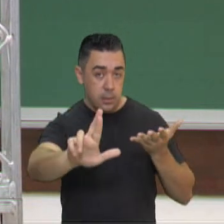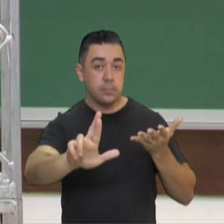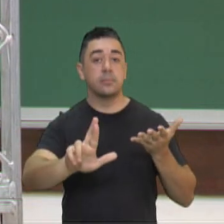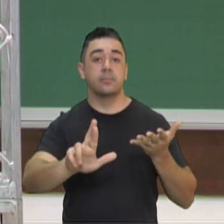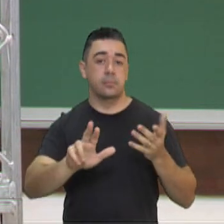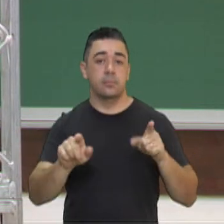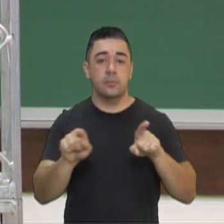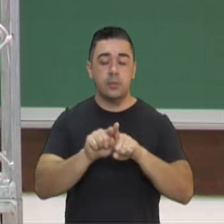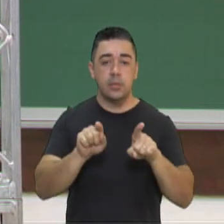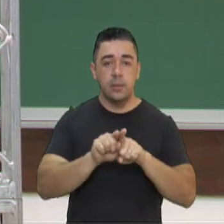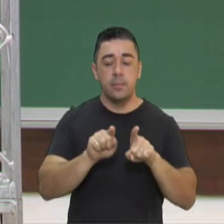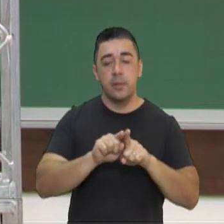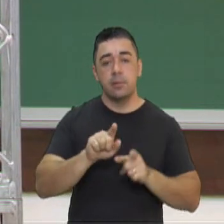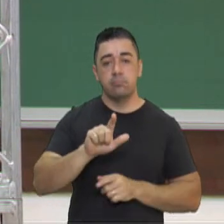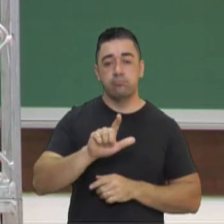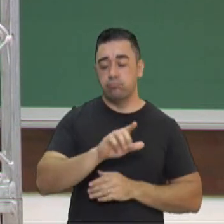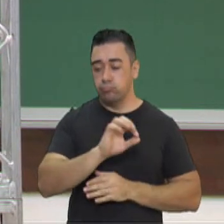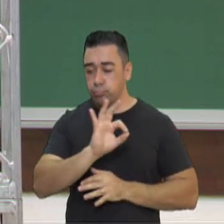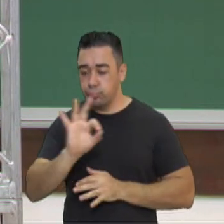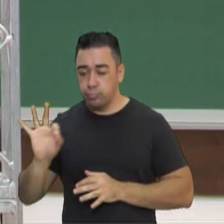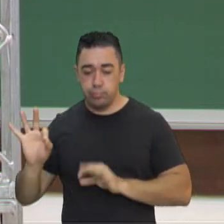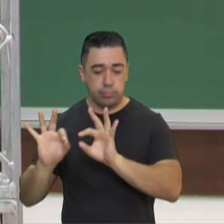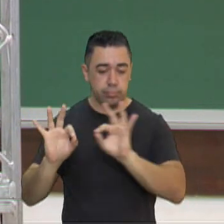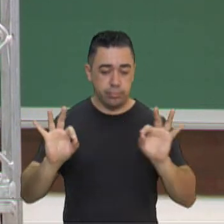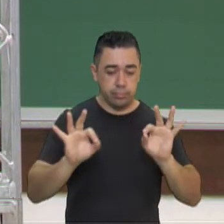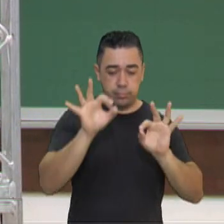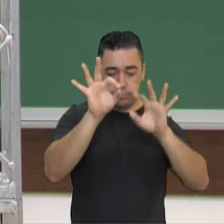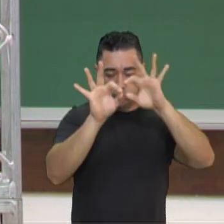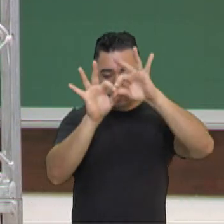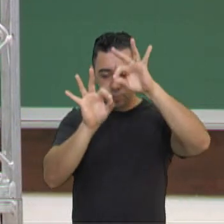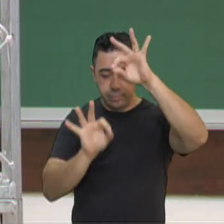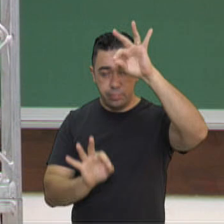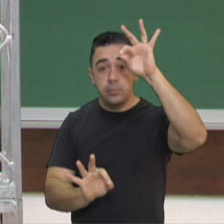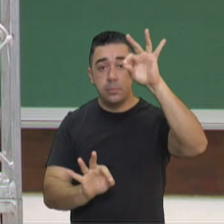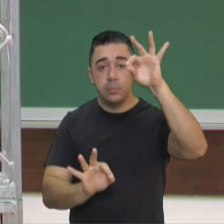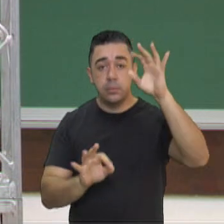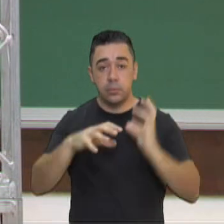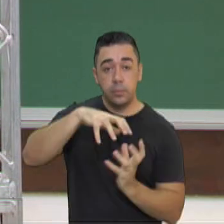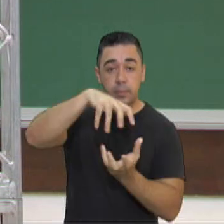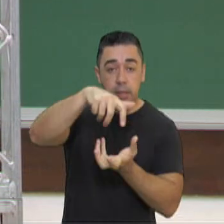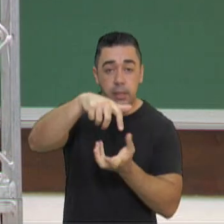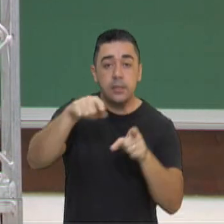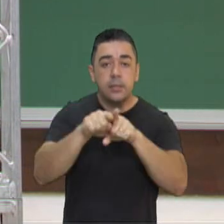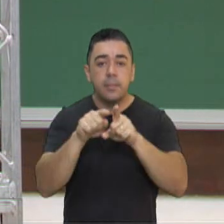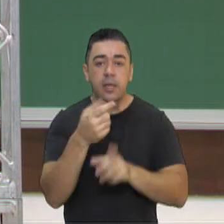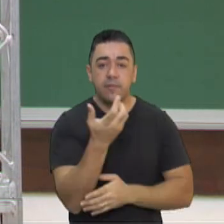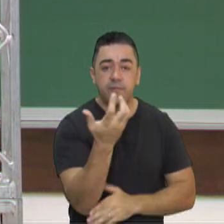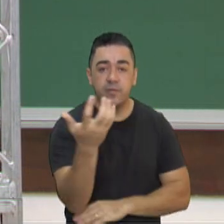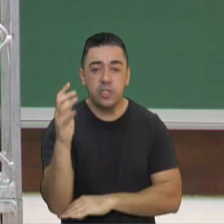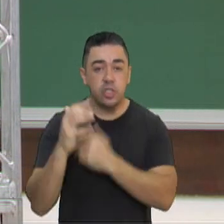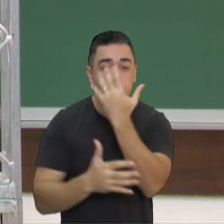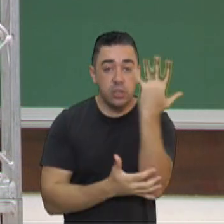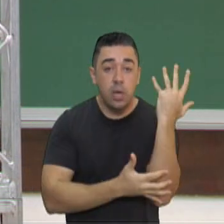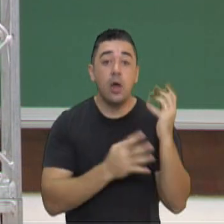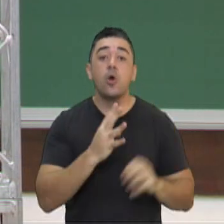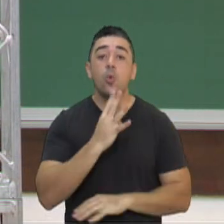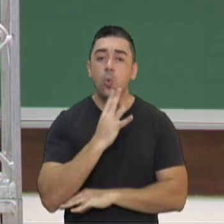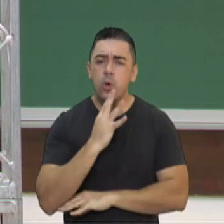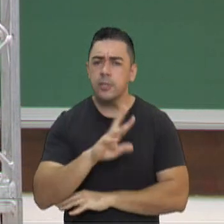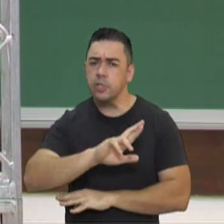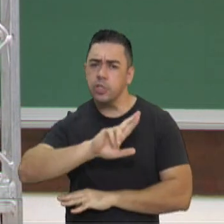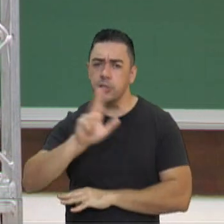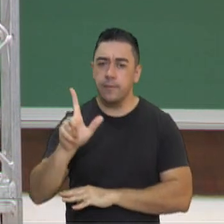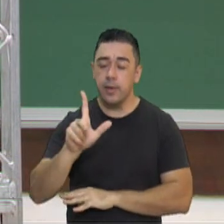sobre latitude, altitude e vegetação. Então agora, conhecendo a diferença